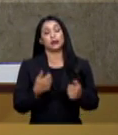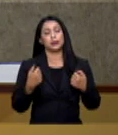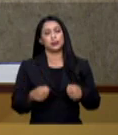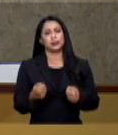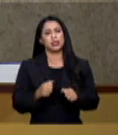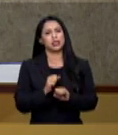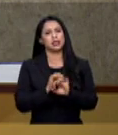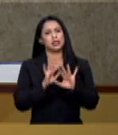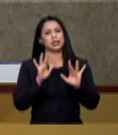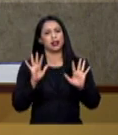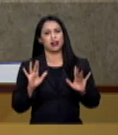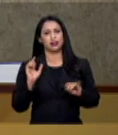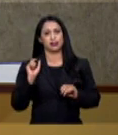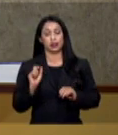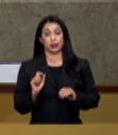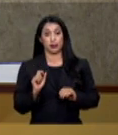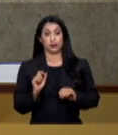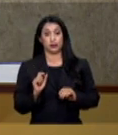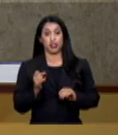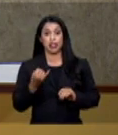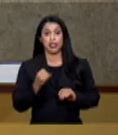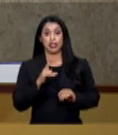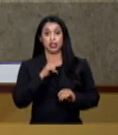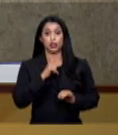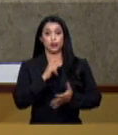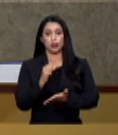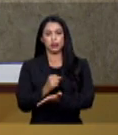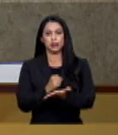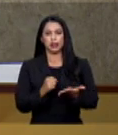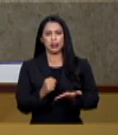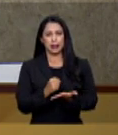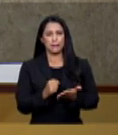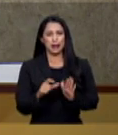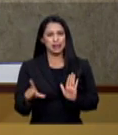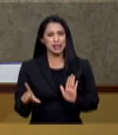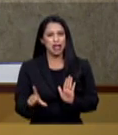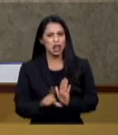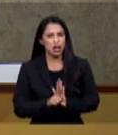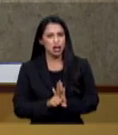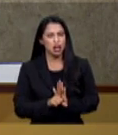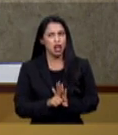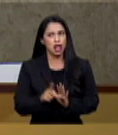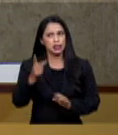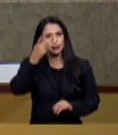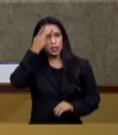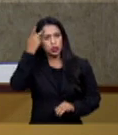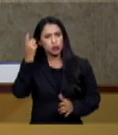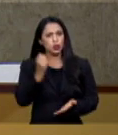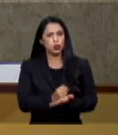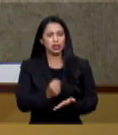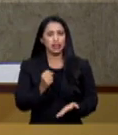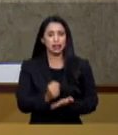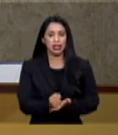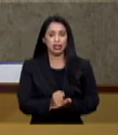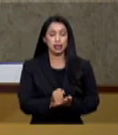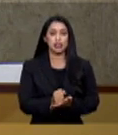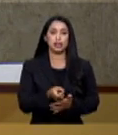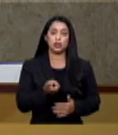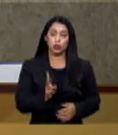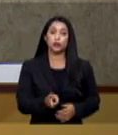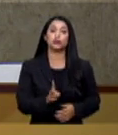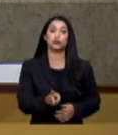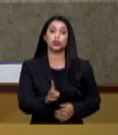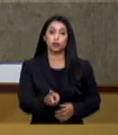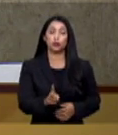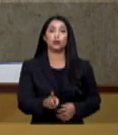se esclarecer que, se com base nessas leis, as pessoas contratadas continuam a